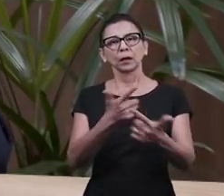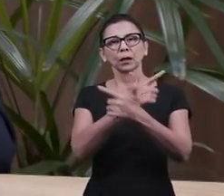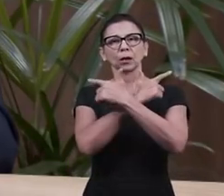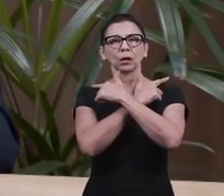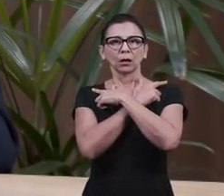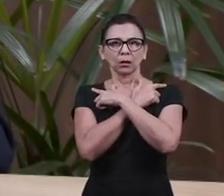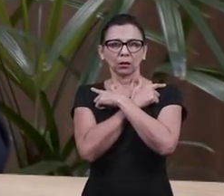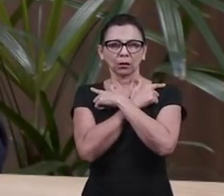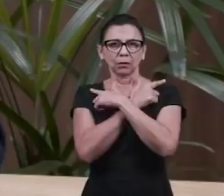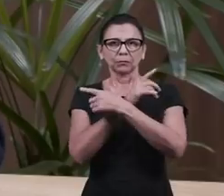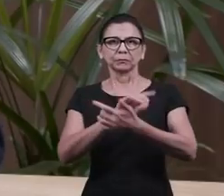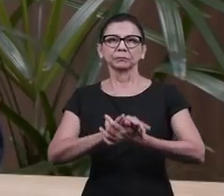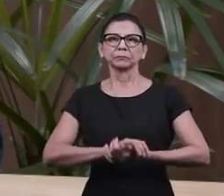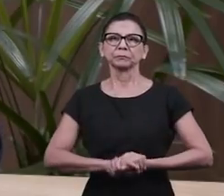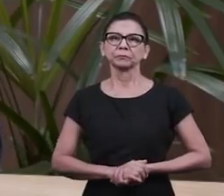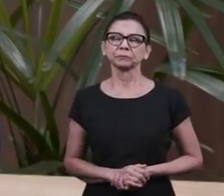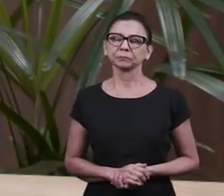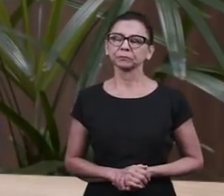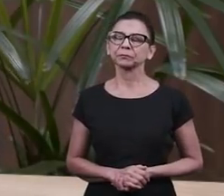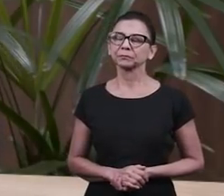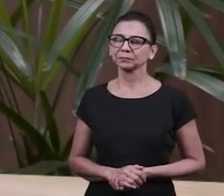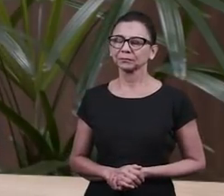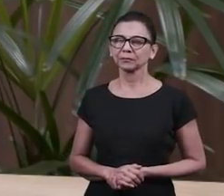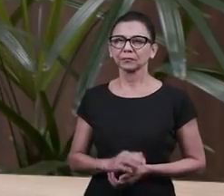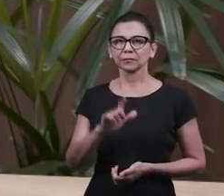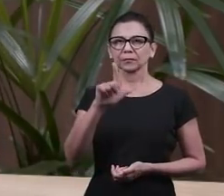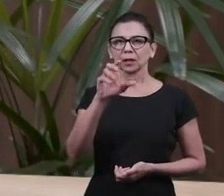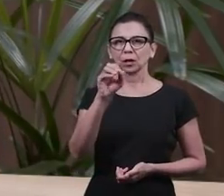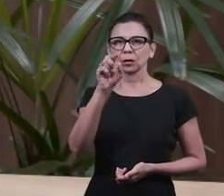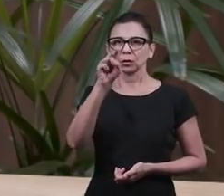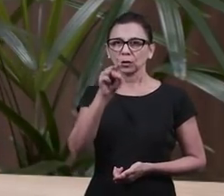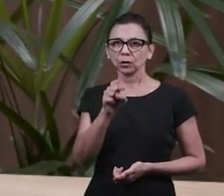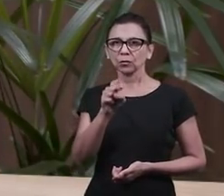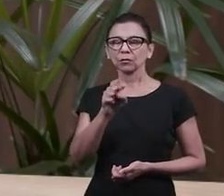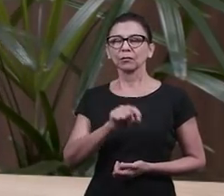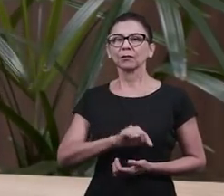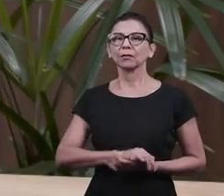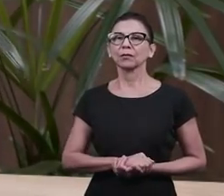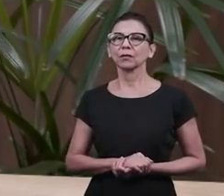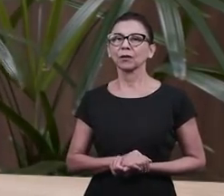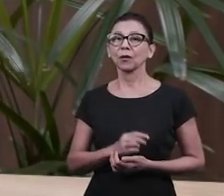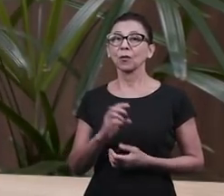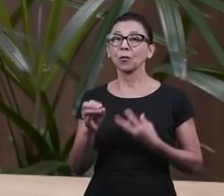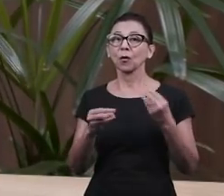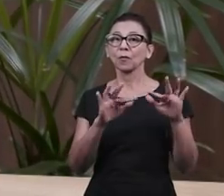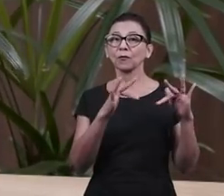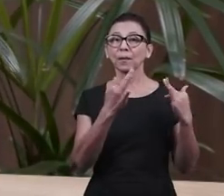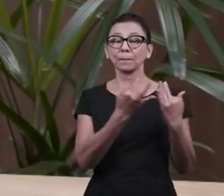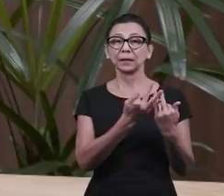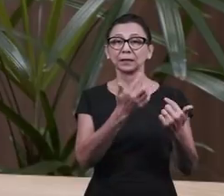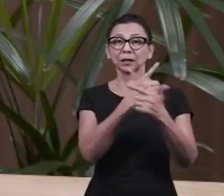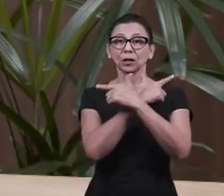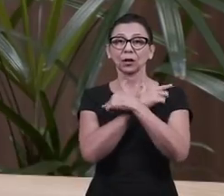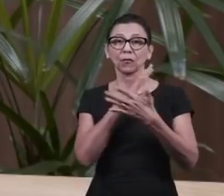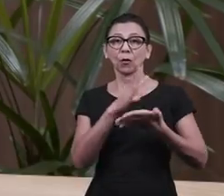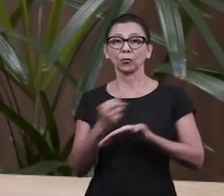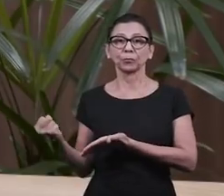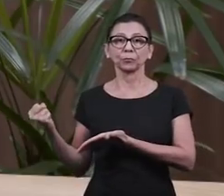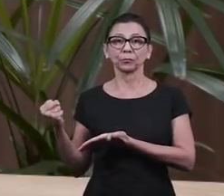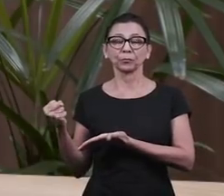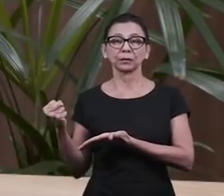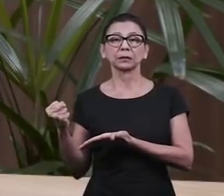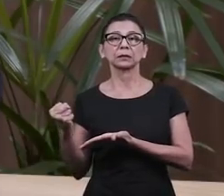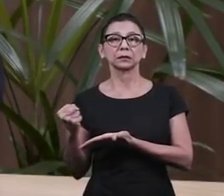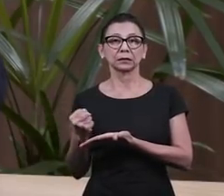Ló. Ló é um assunto bom para a gente conversar, porque a retirada de Ló e da família dele, de Sodoma